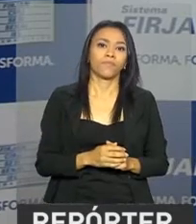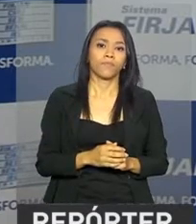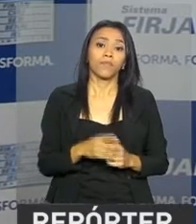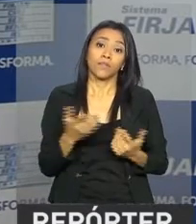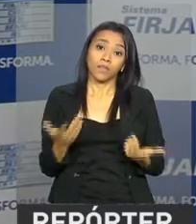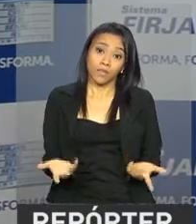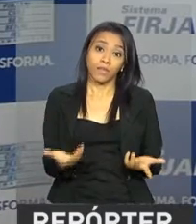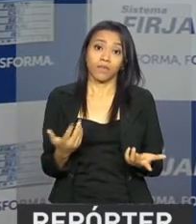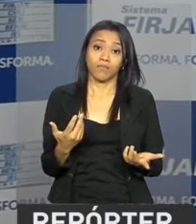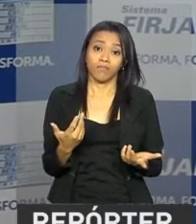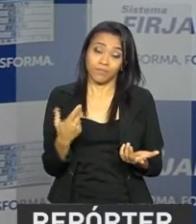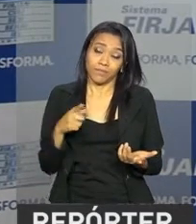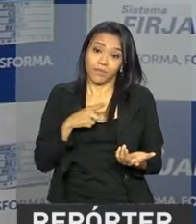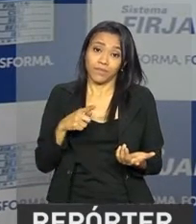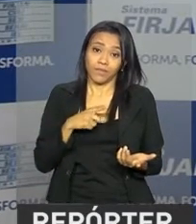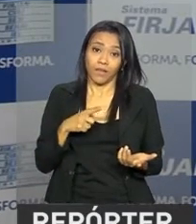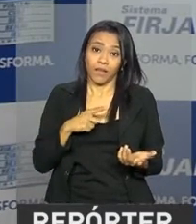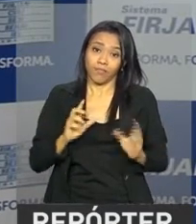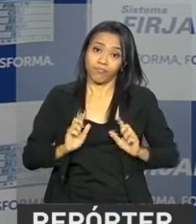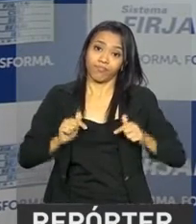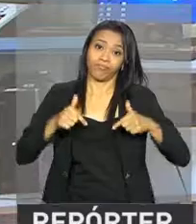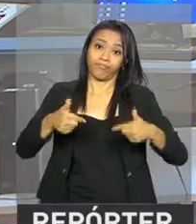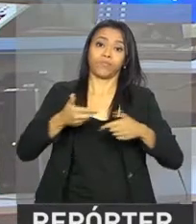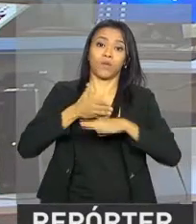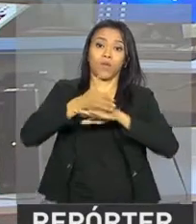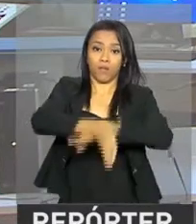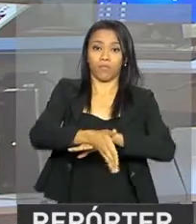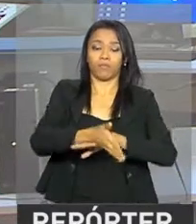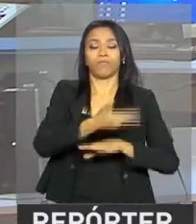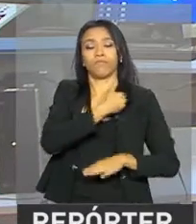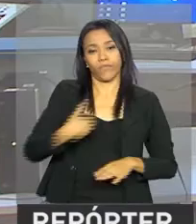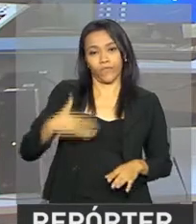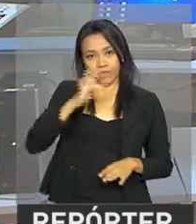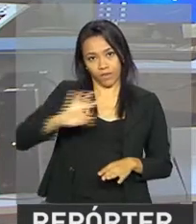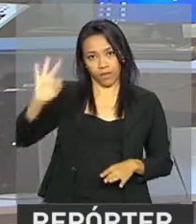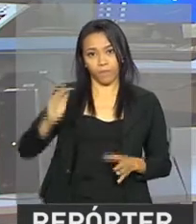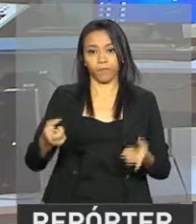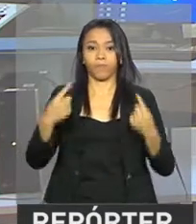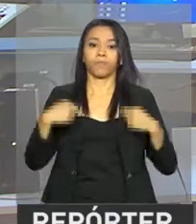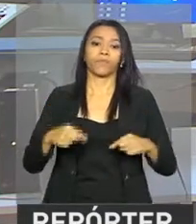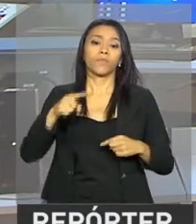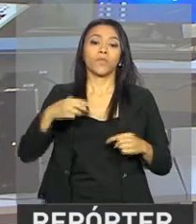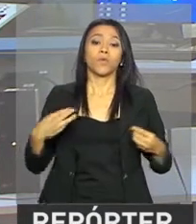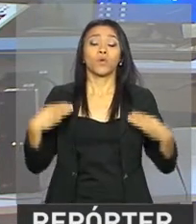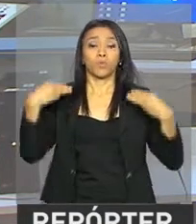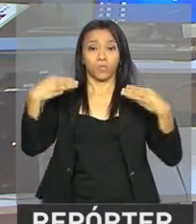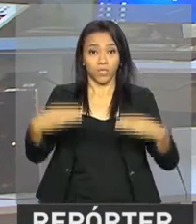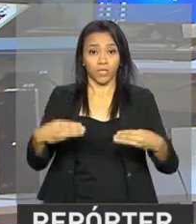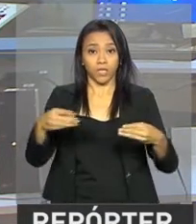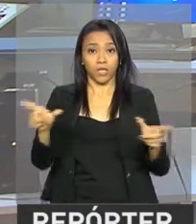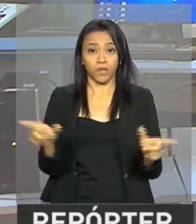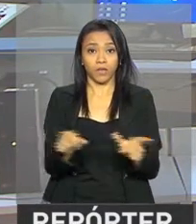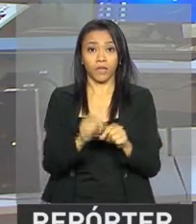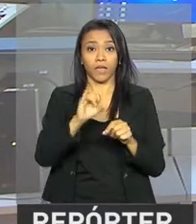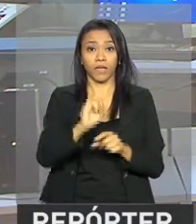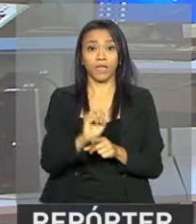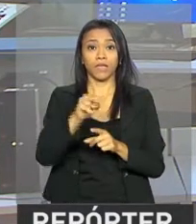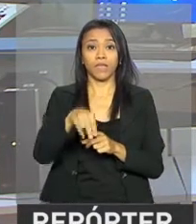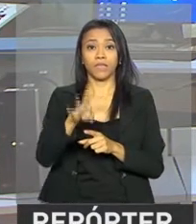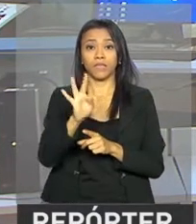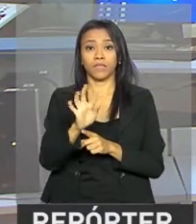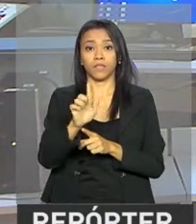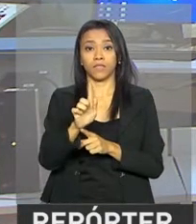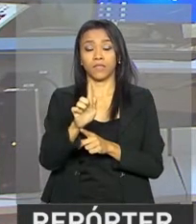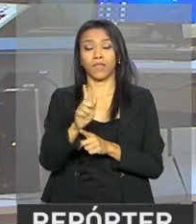justifiquem ou dão base para a intervenção federal. E o Ministério da Integração Nacional anunciou o repasse de